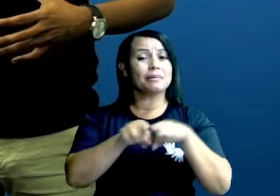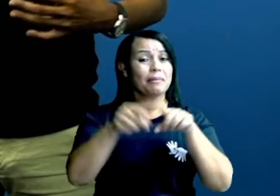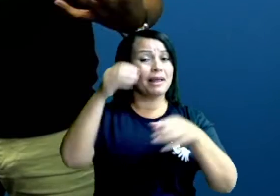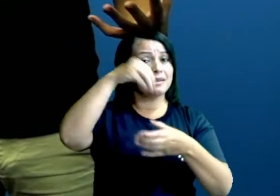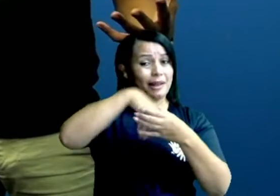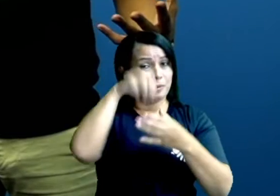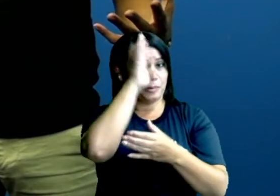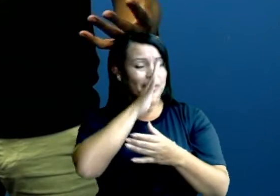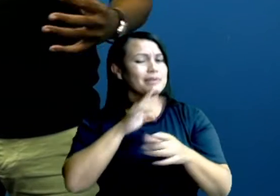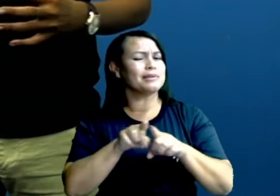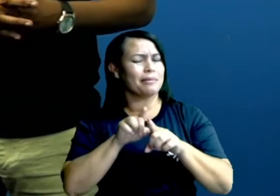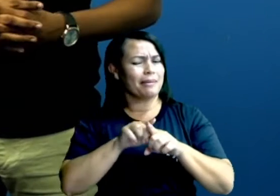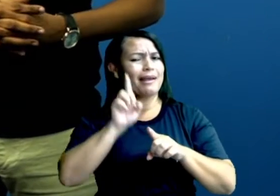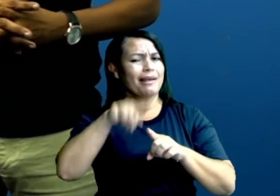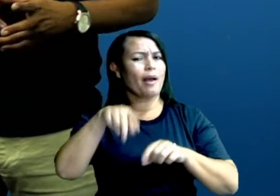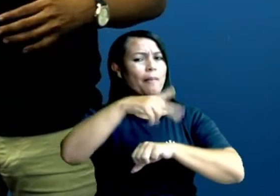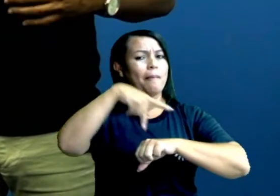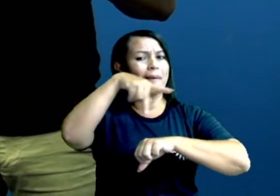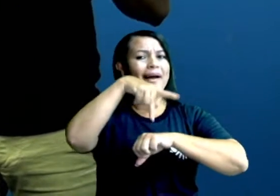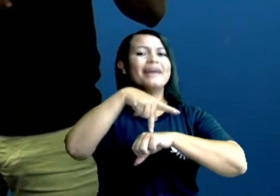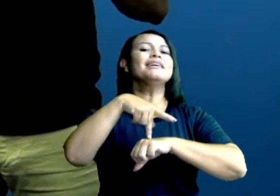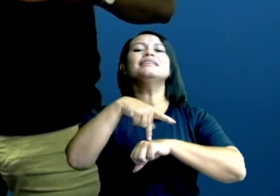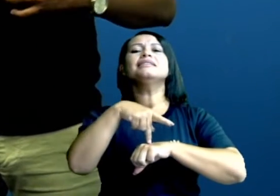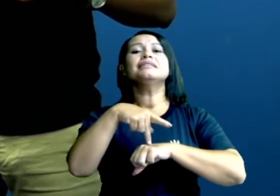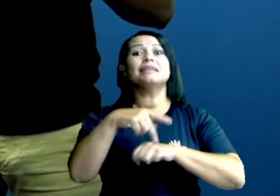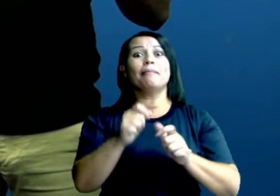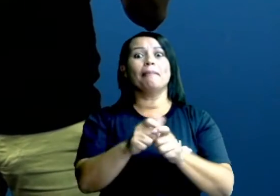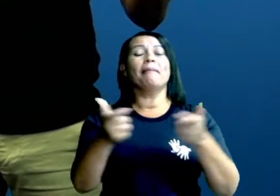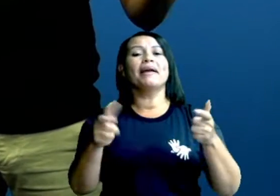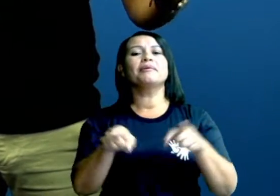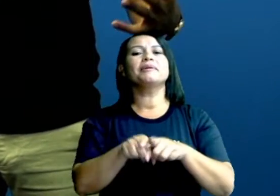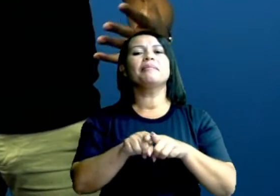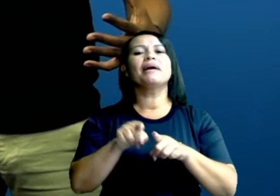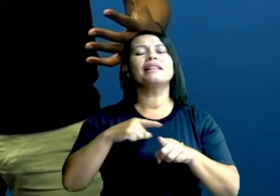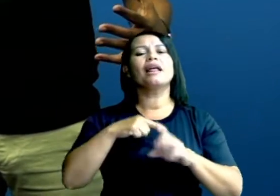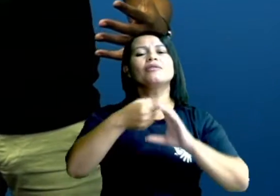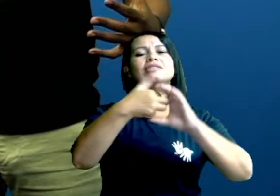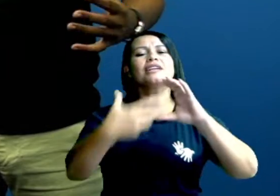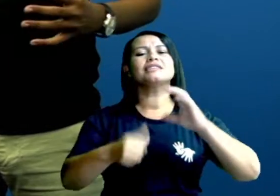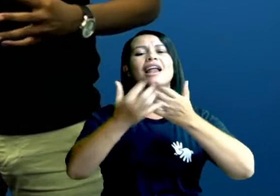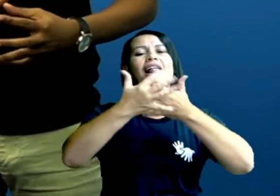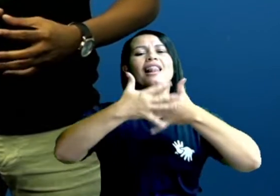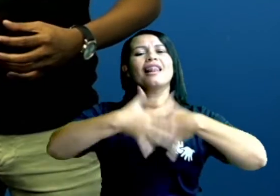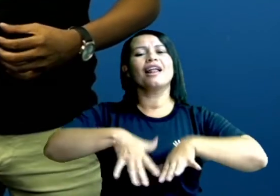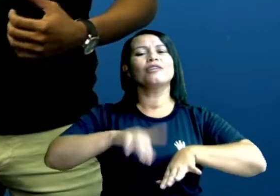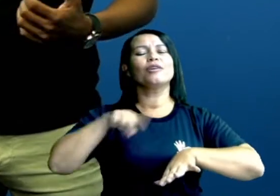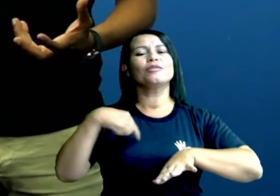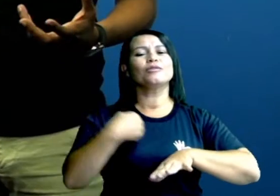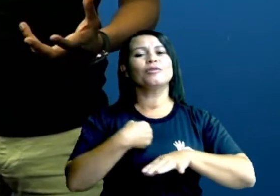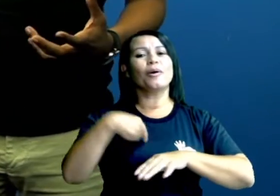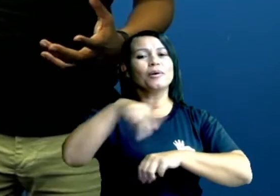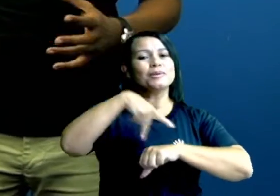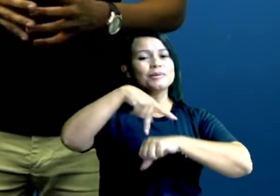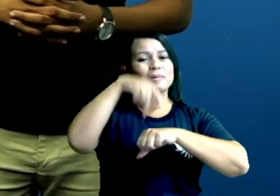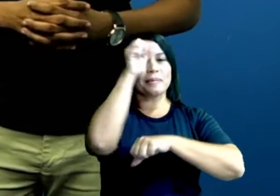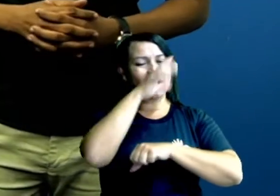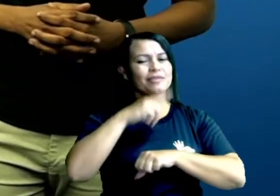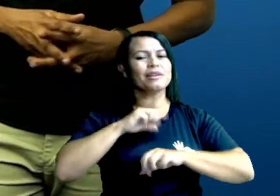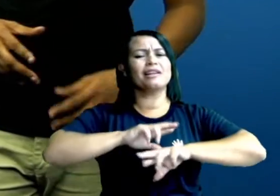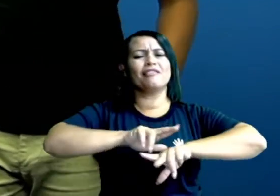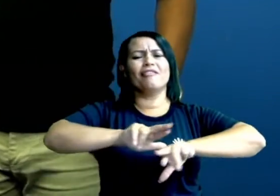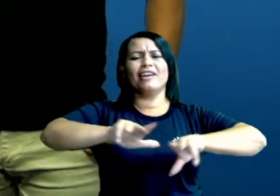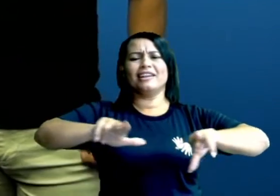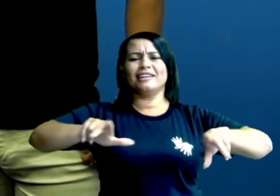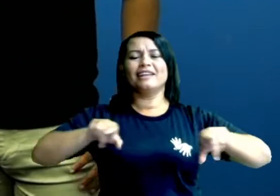Brasil, a gente sabe que o Brasil é um país continental e devido às características naturais do nosso território, a gente vai ter uma grande variedade de